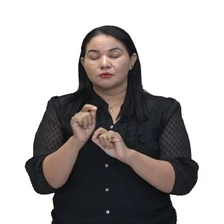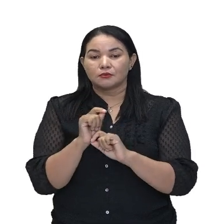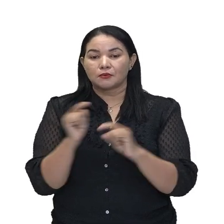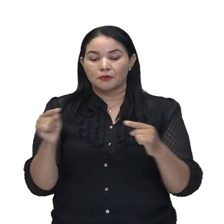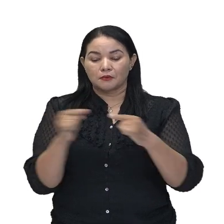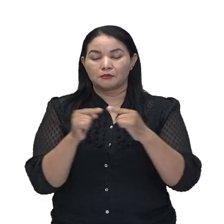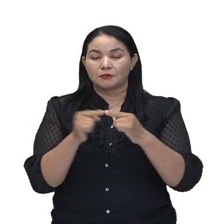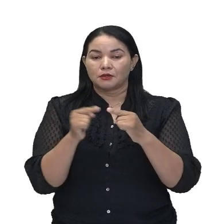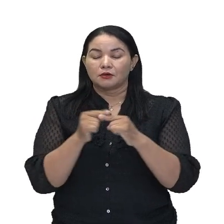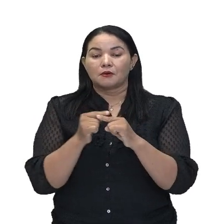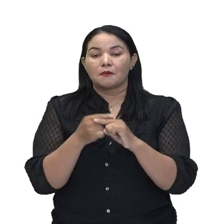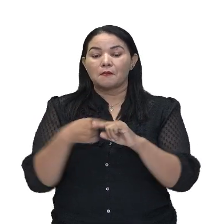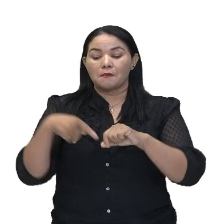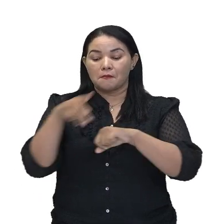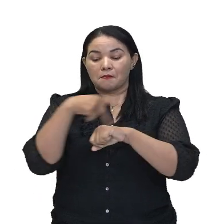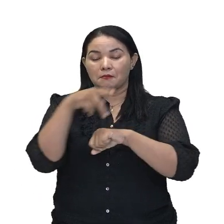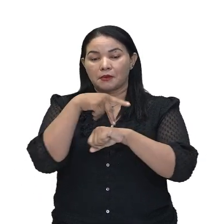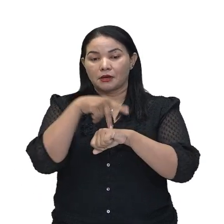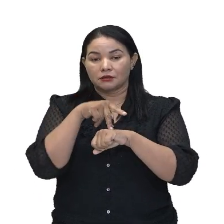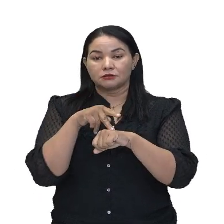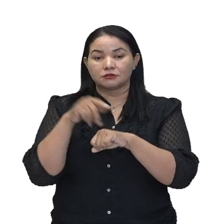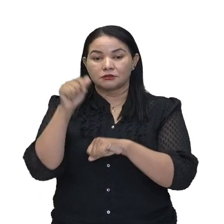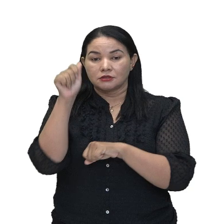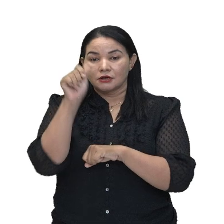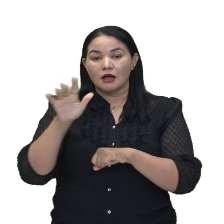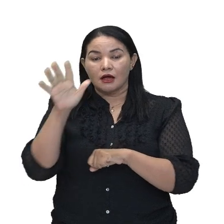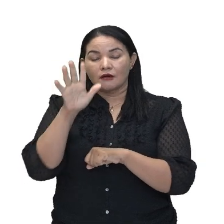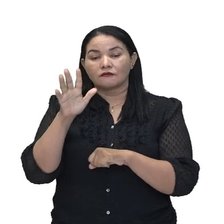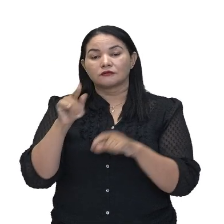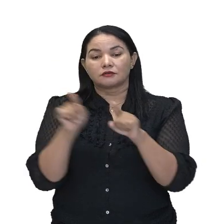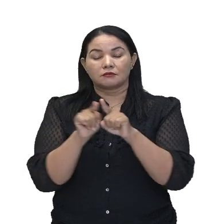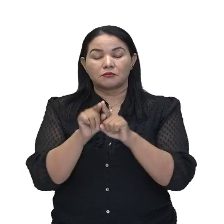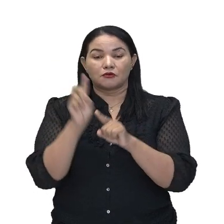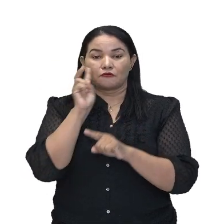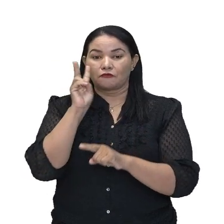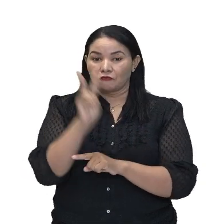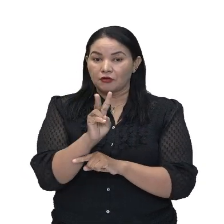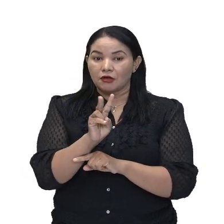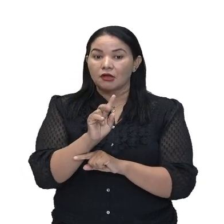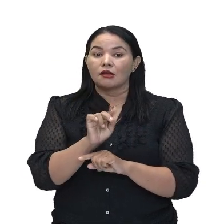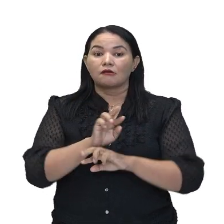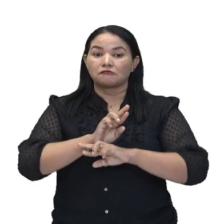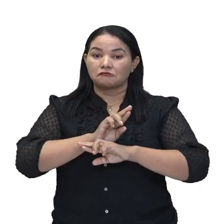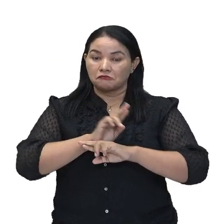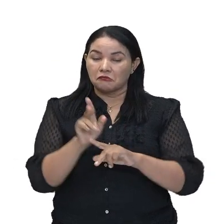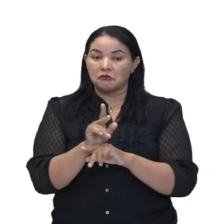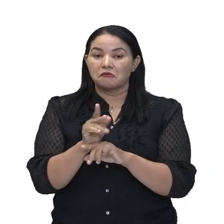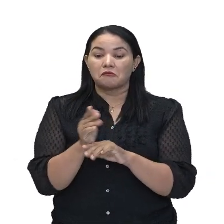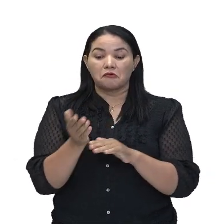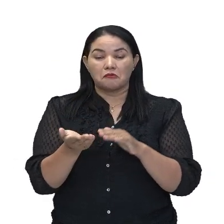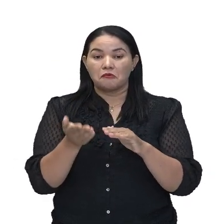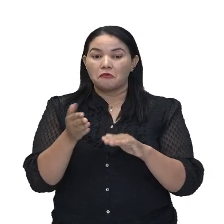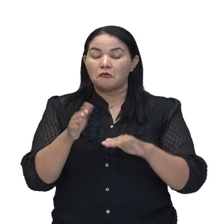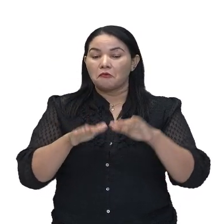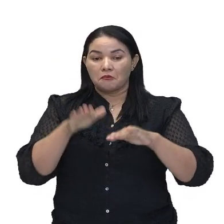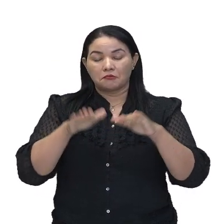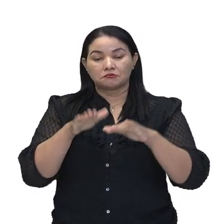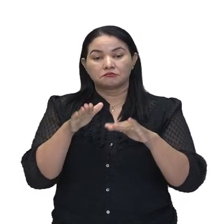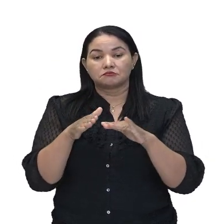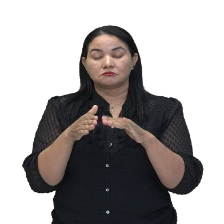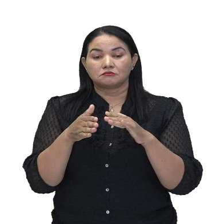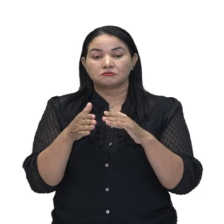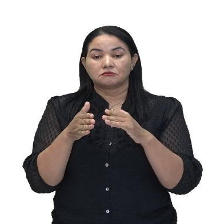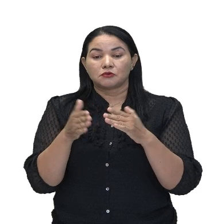um país africano, né? Então, a gente observa realmente uma diferença muito grande. E vamos também ver aí em relação